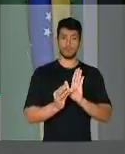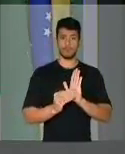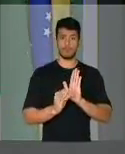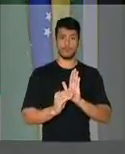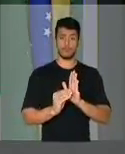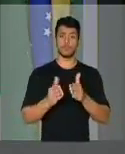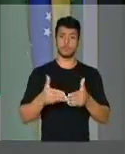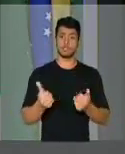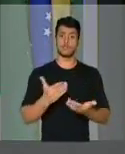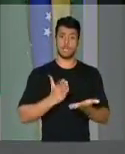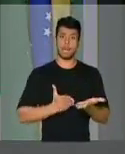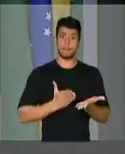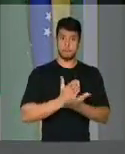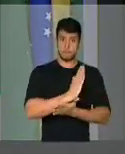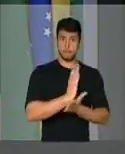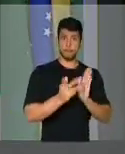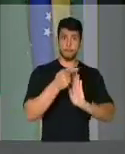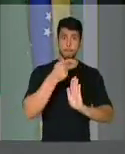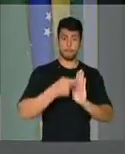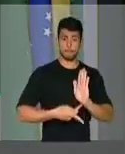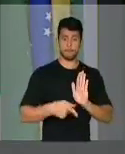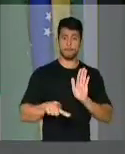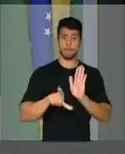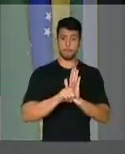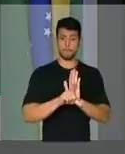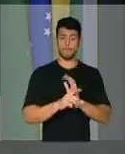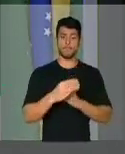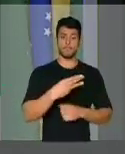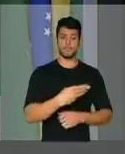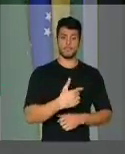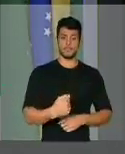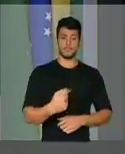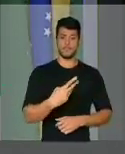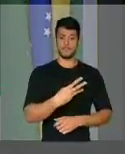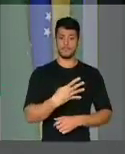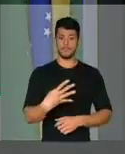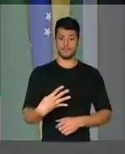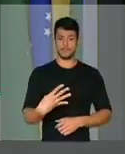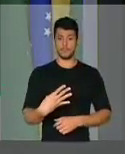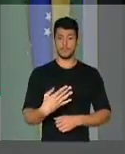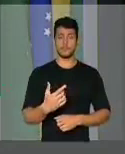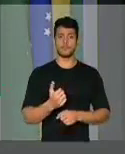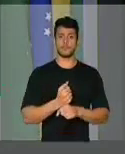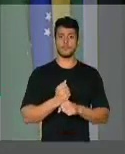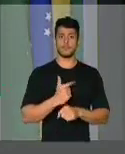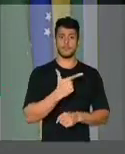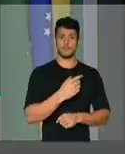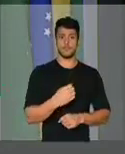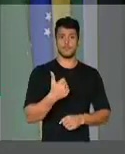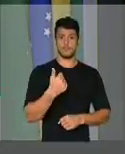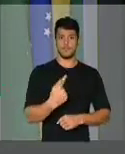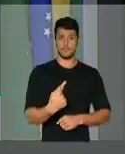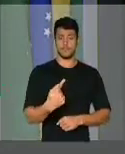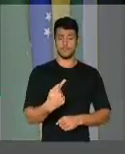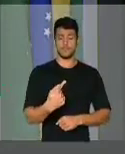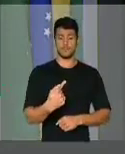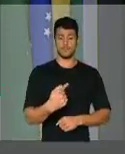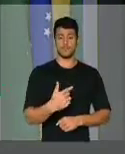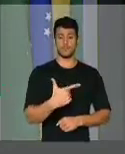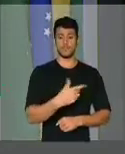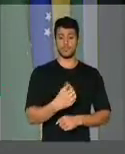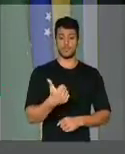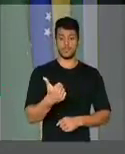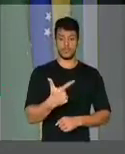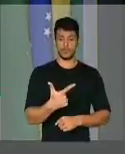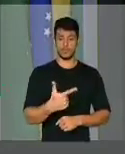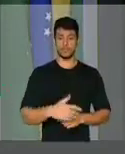pela aprovação do projeto de lei 3734 de 2012. As emendas é a